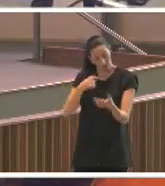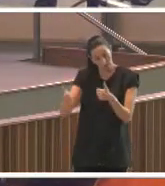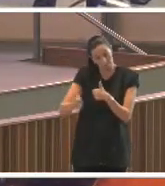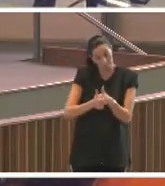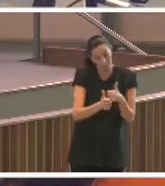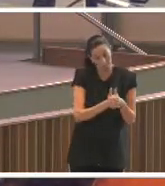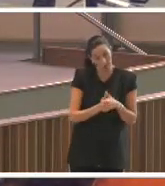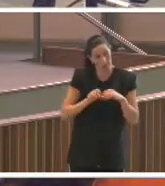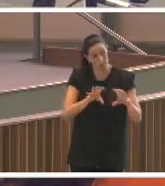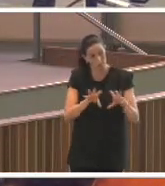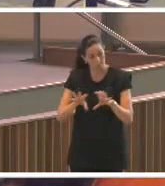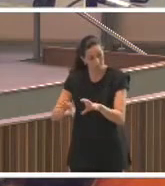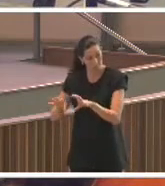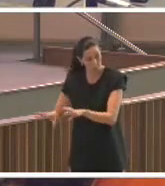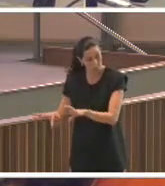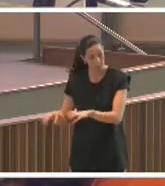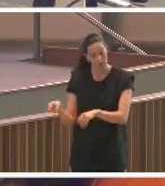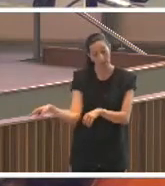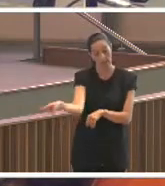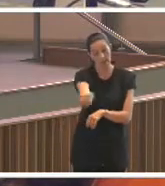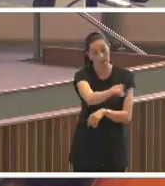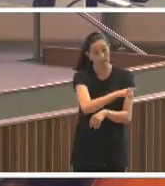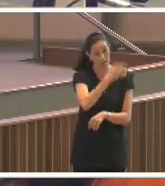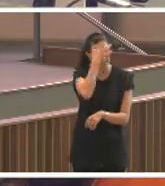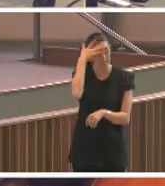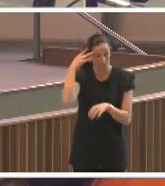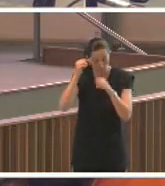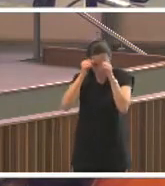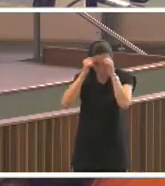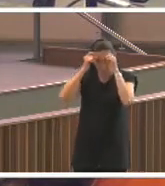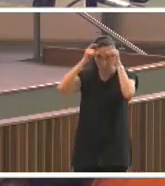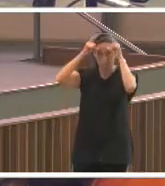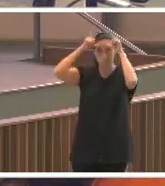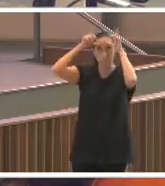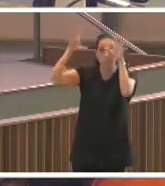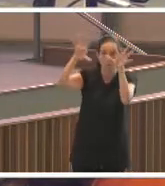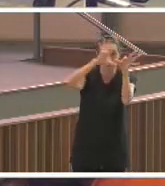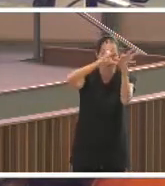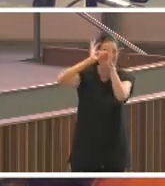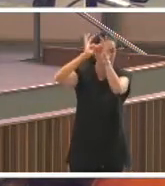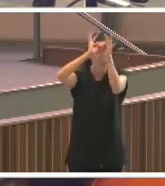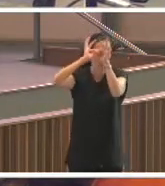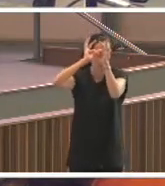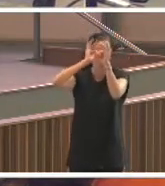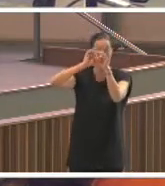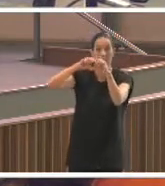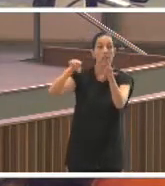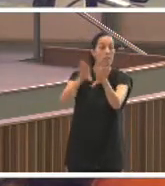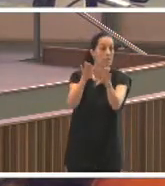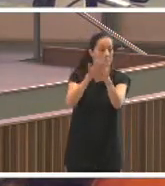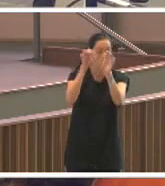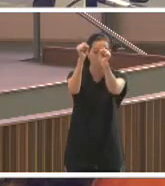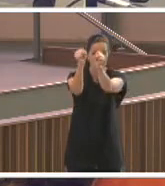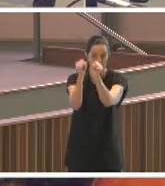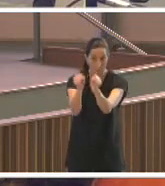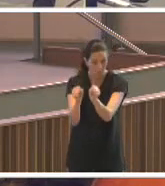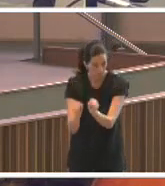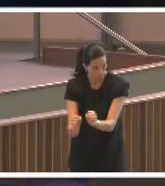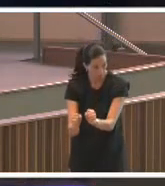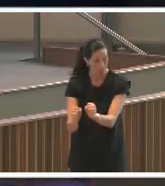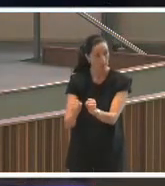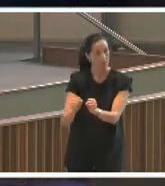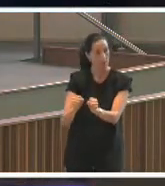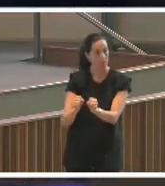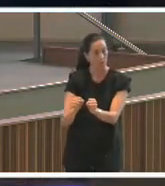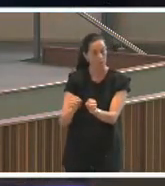a crescer na comunhão com o Senhor e no poder do Espírito Santo. Olha que